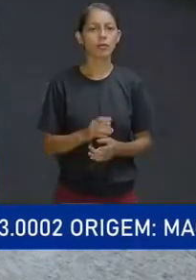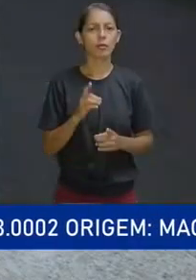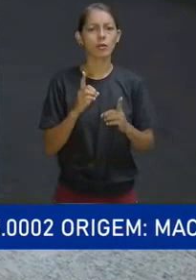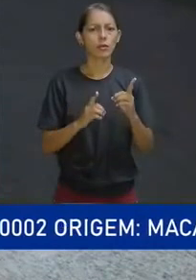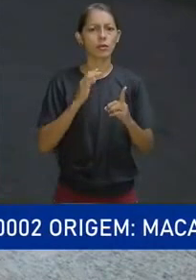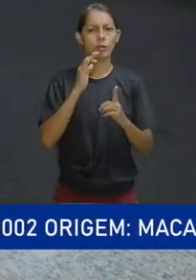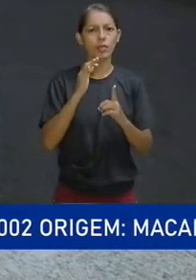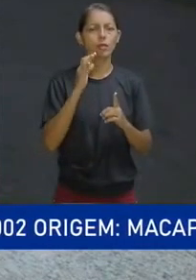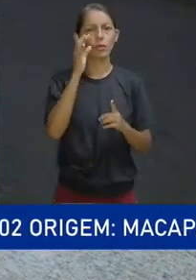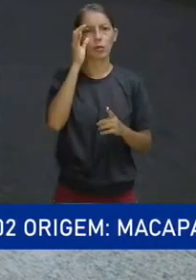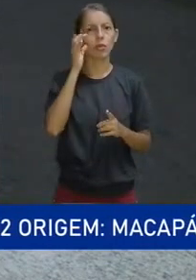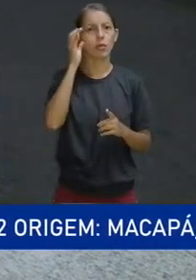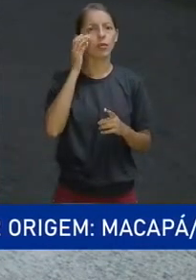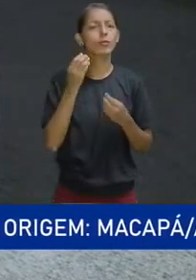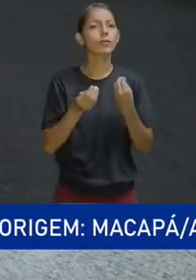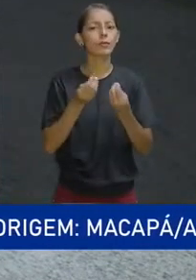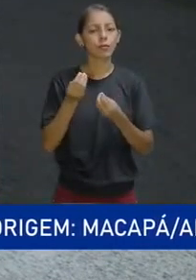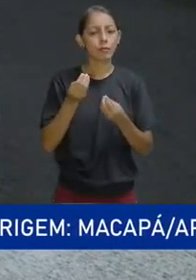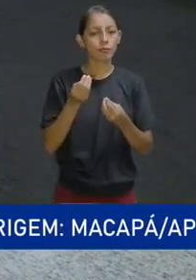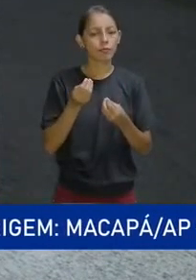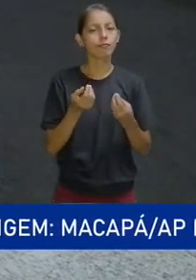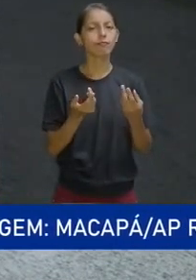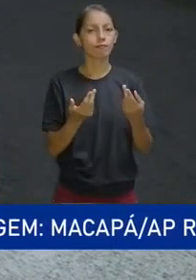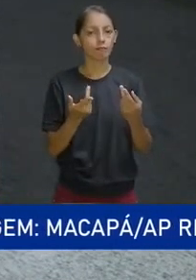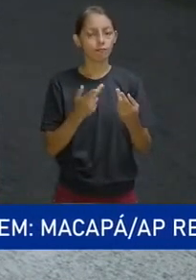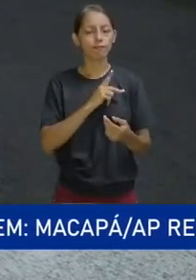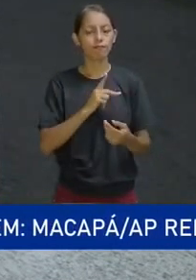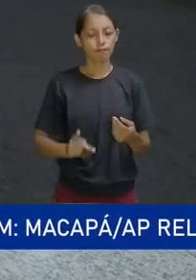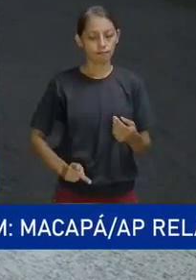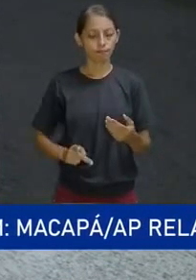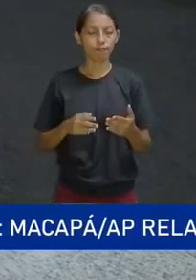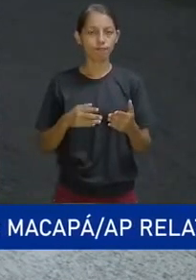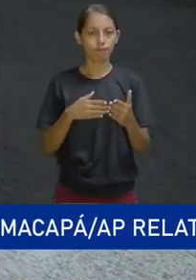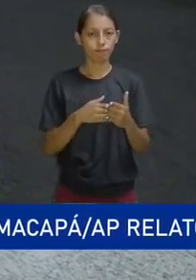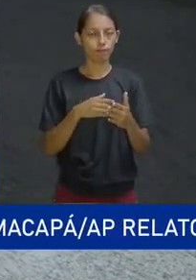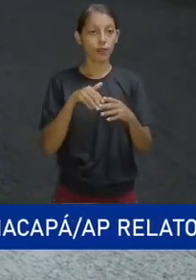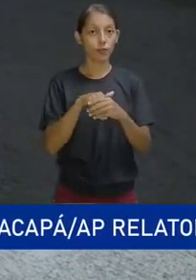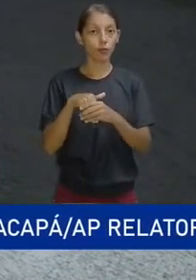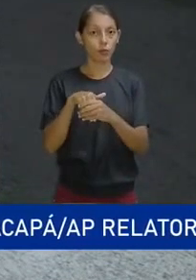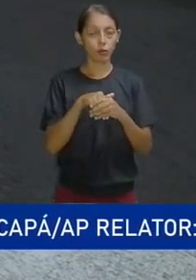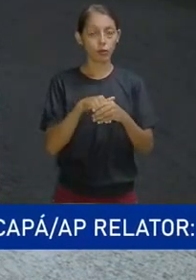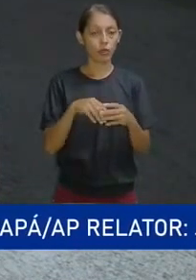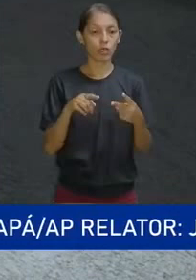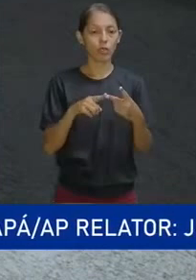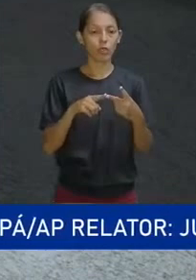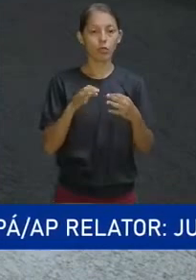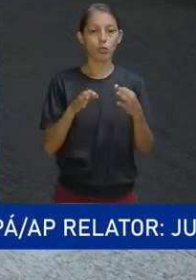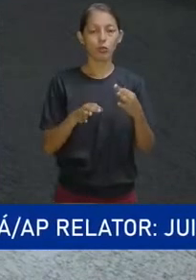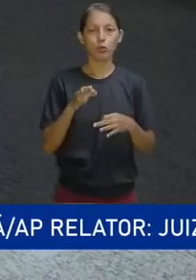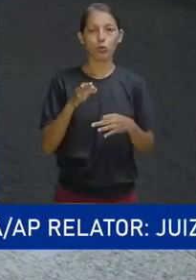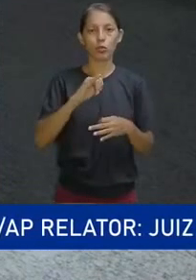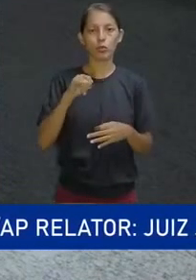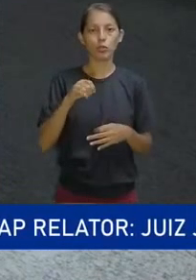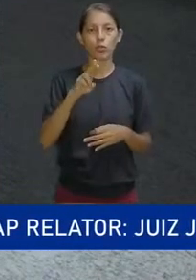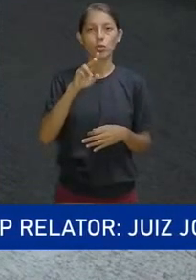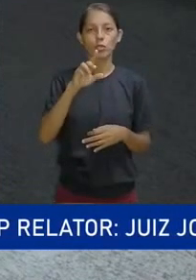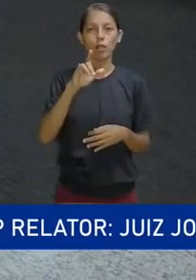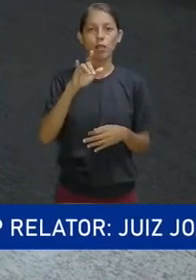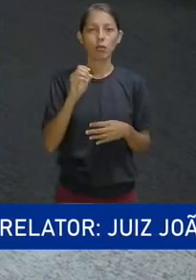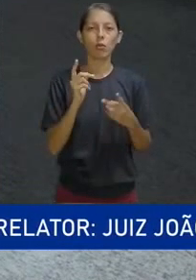Antônio. Acompanho, Vossa Excelência, presidente. Margem ampla do plenário. Vota juiz Juscelio Neto. Acompanho,